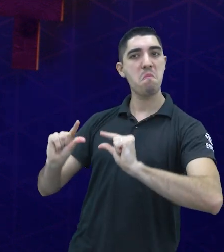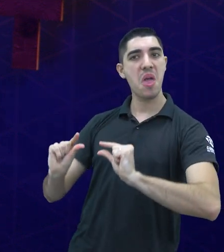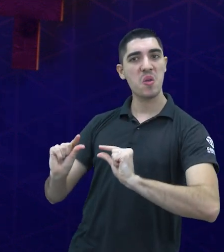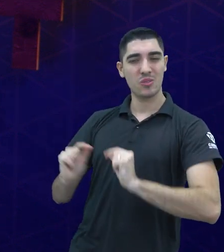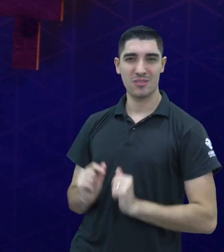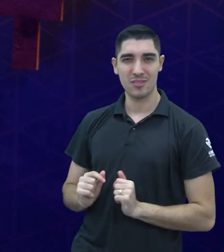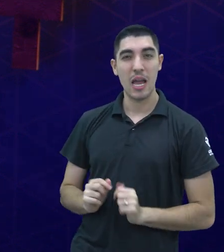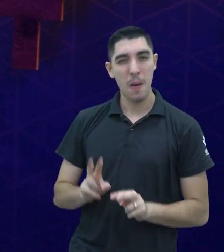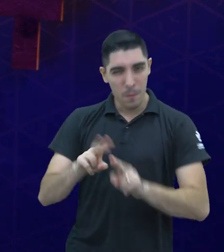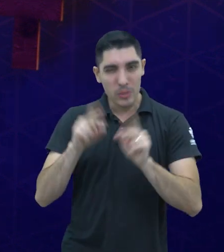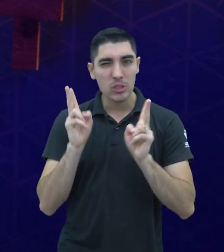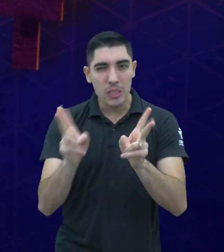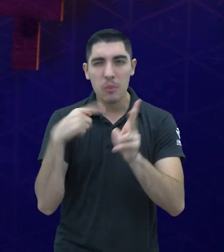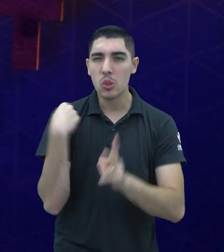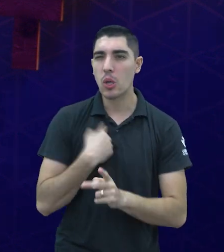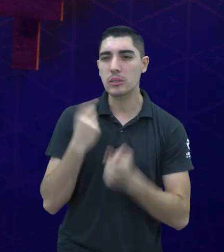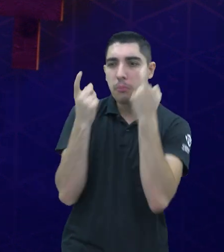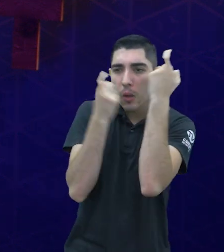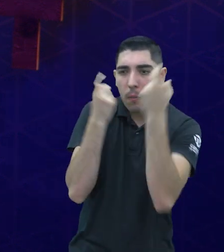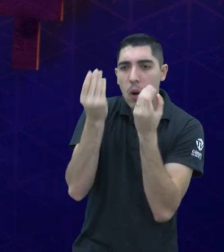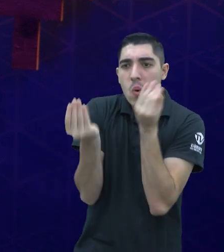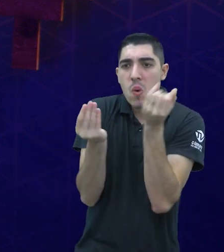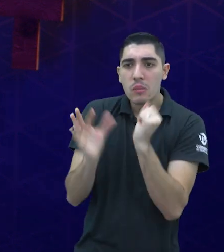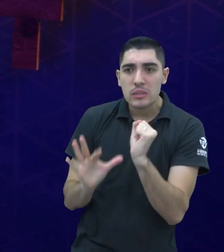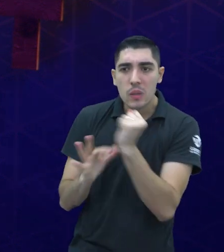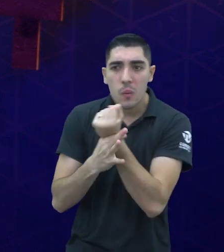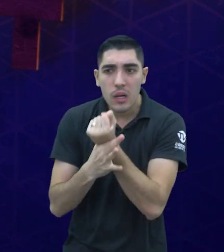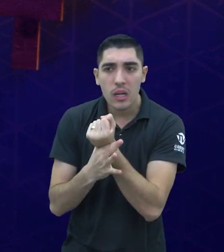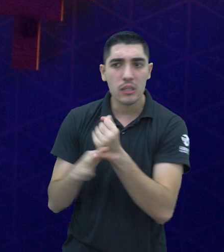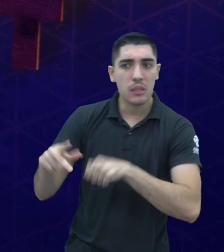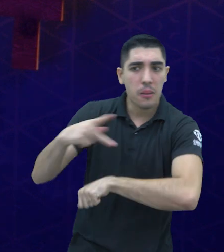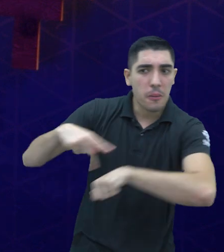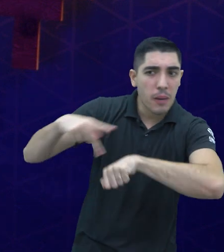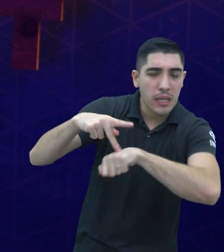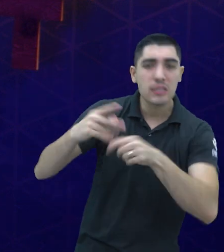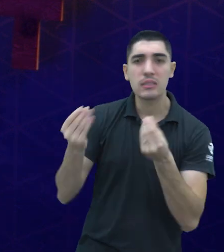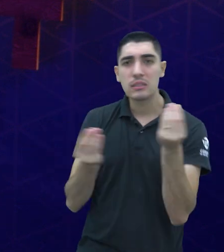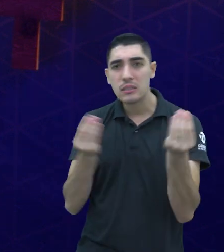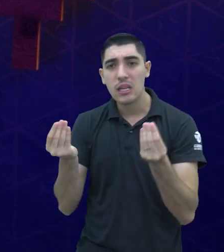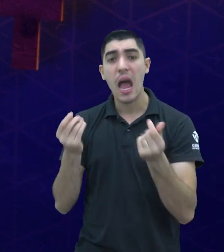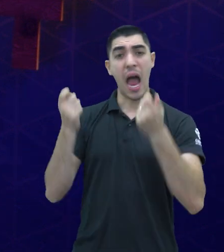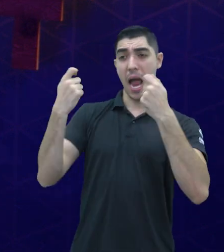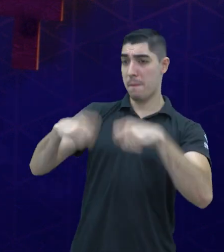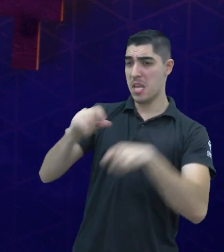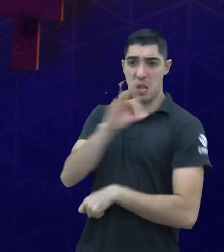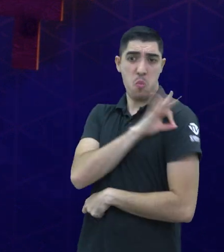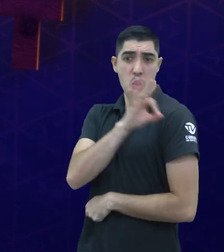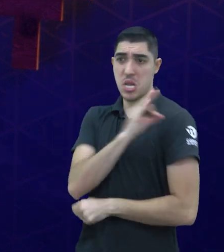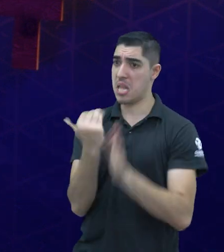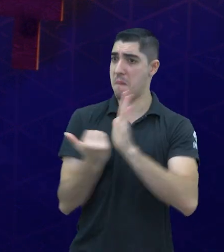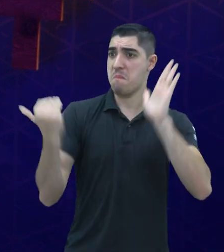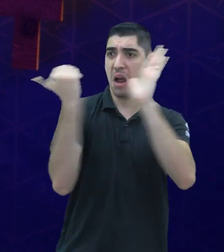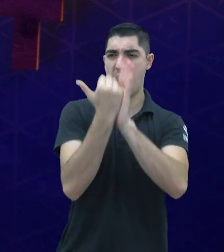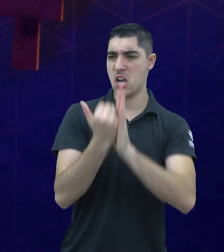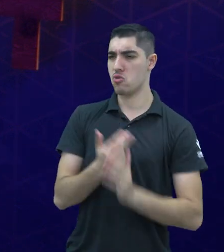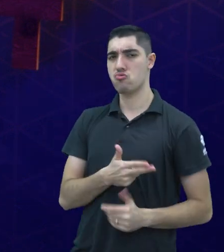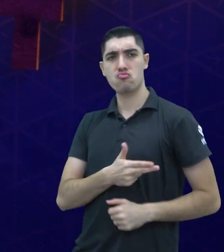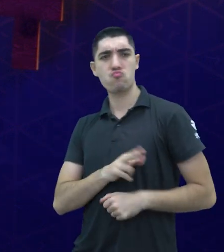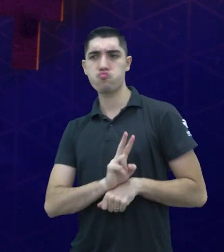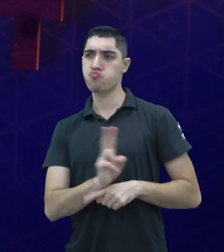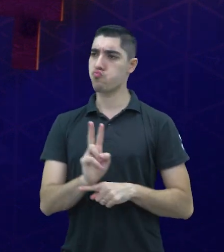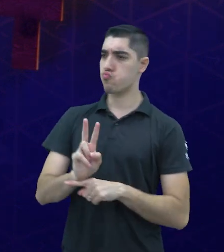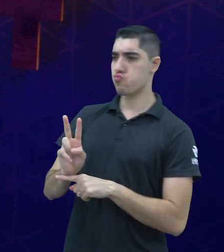muitas vezes a gente tem essa discussão sobre a segurança pública e a gente pensa em, né, aumentar o efetivo da